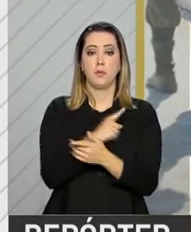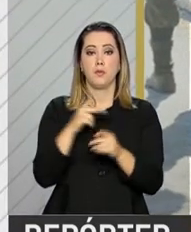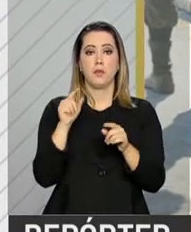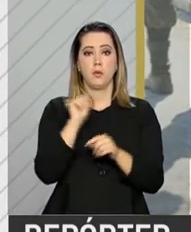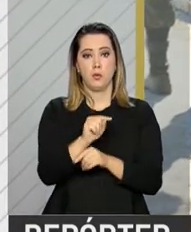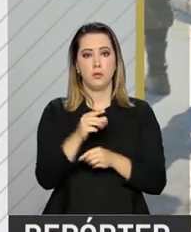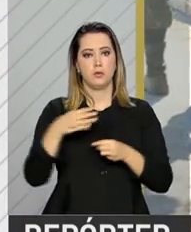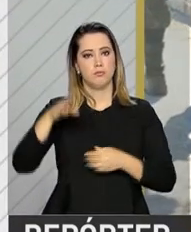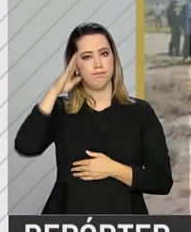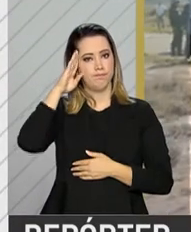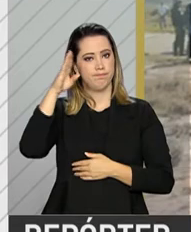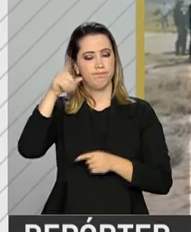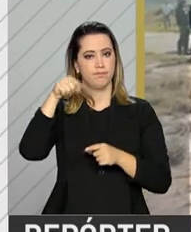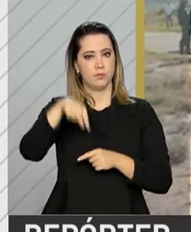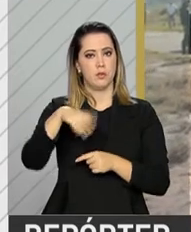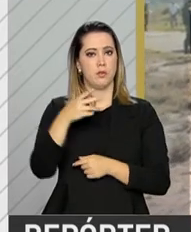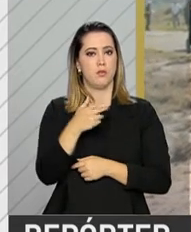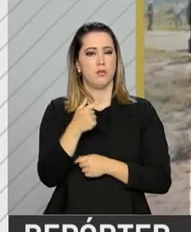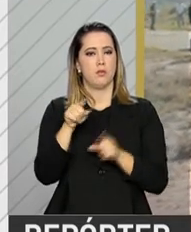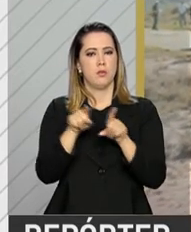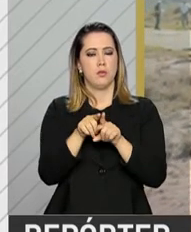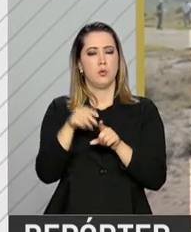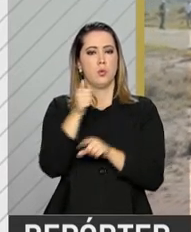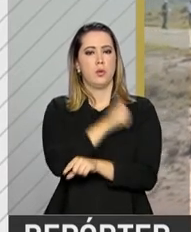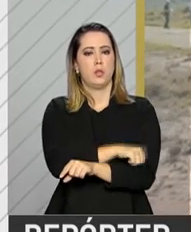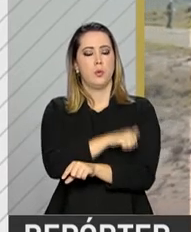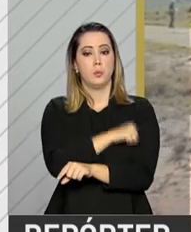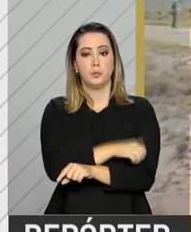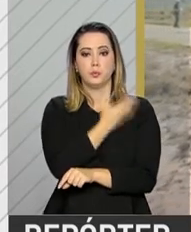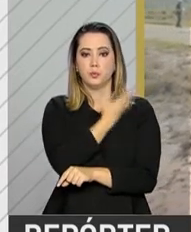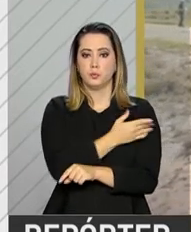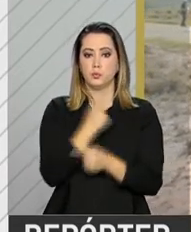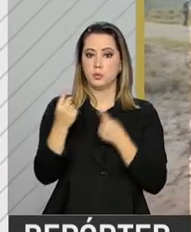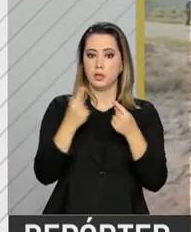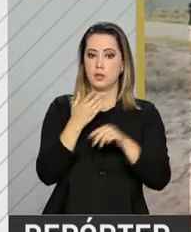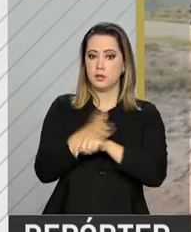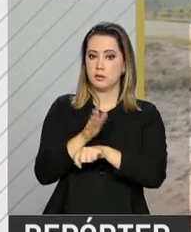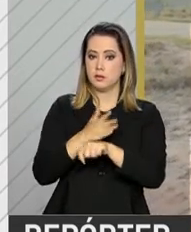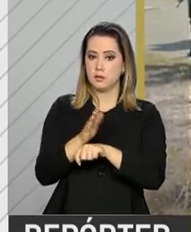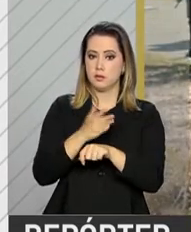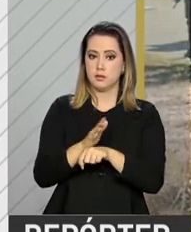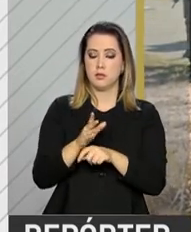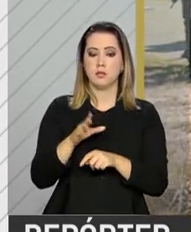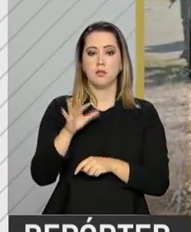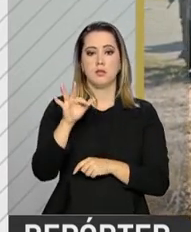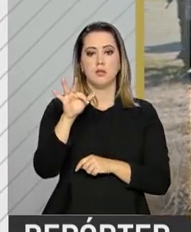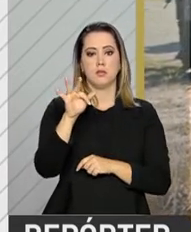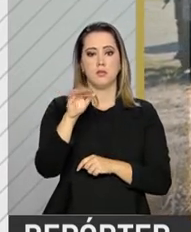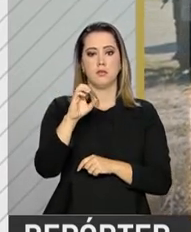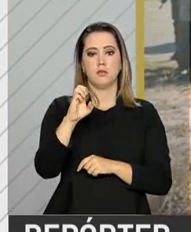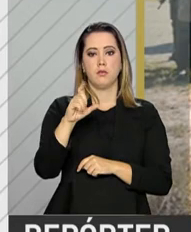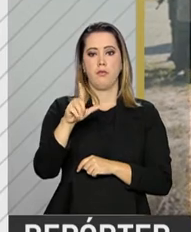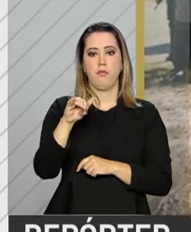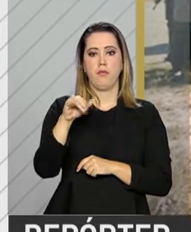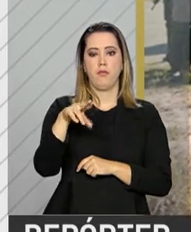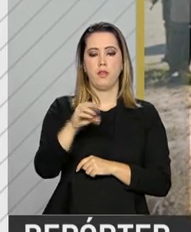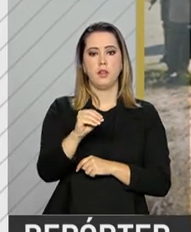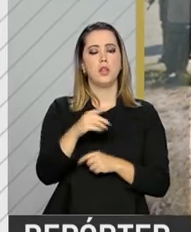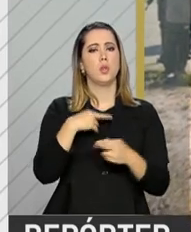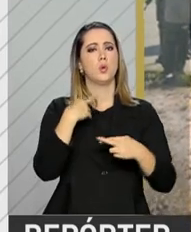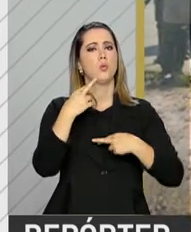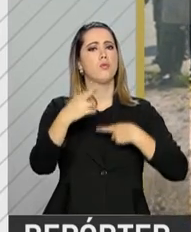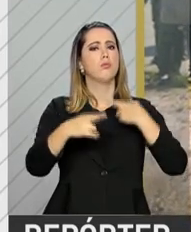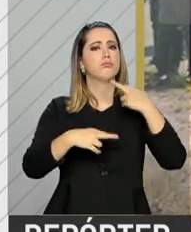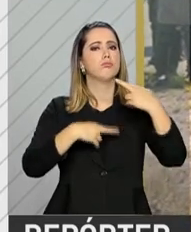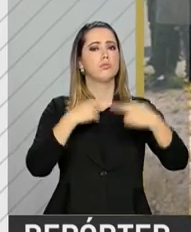militar das agulhas negras em resende rio de janeiro cada exercício da série felino funciona em ciclos com a duração